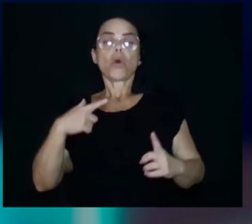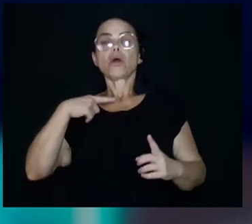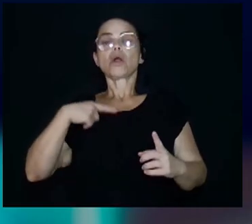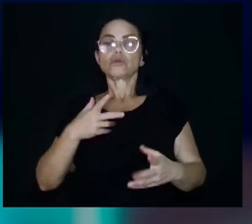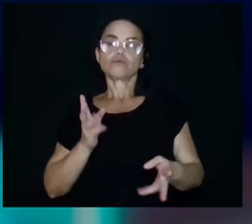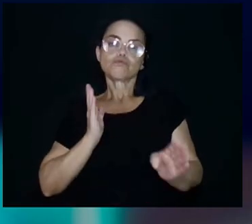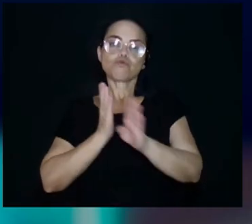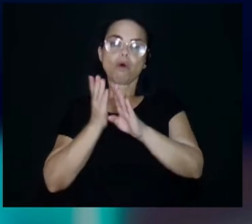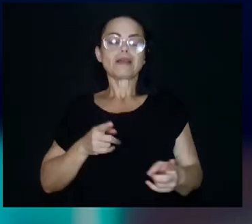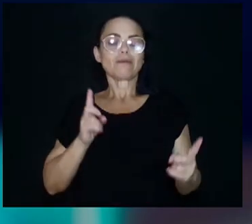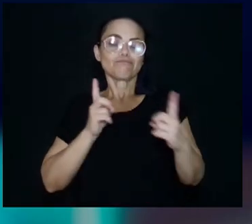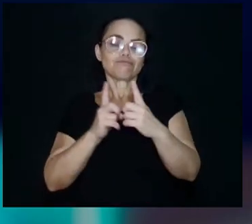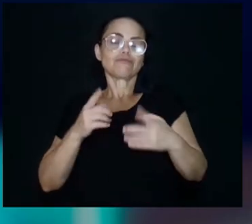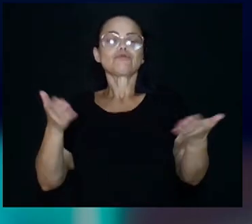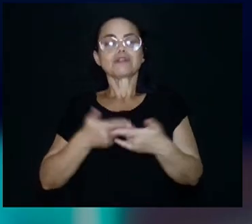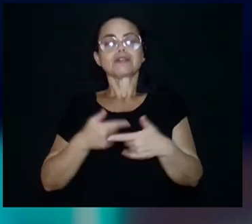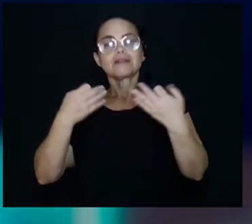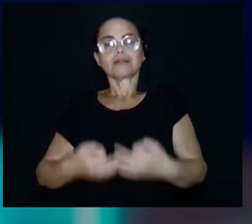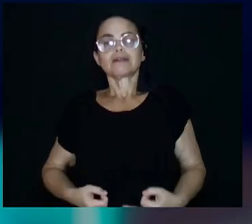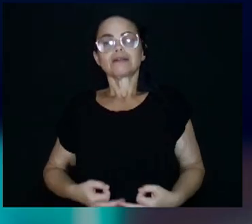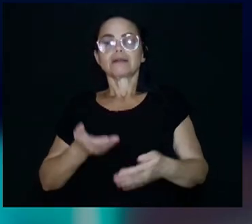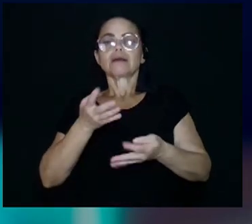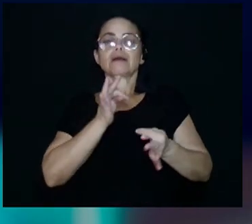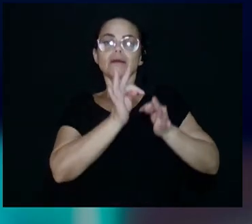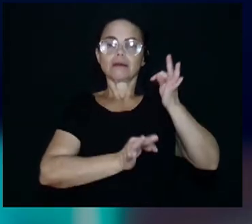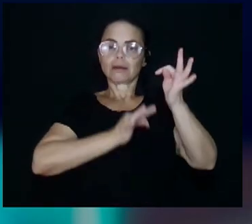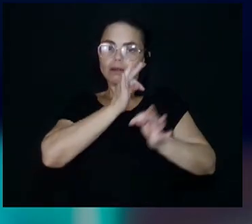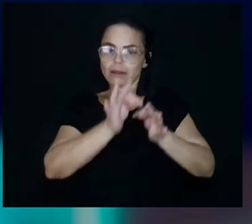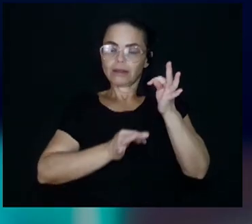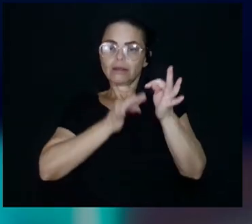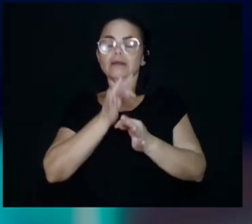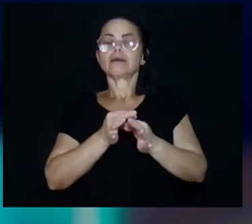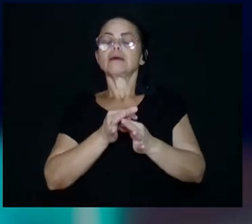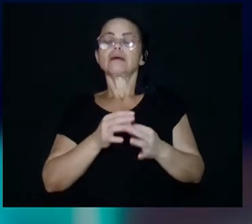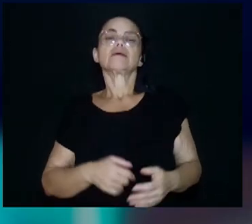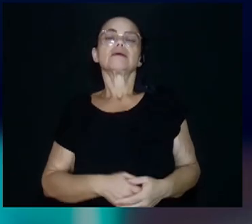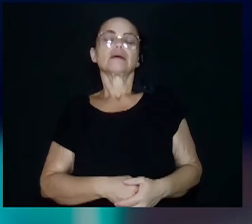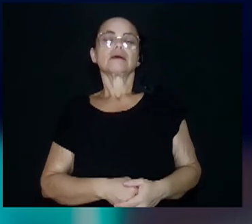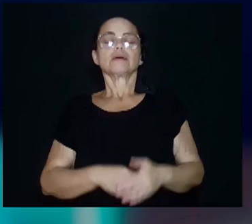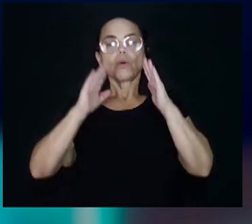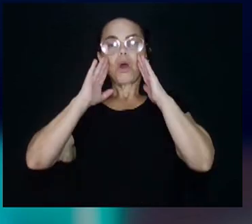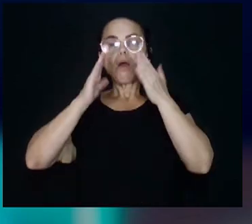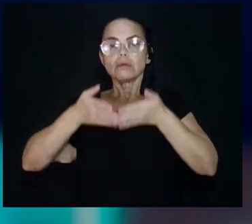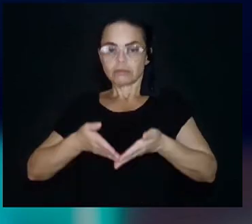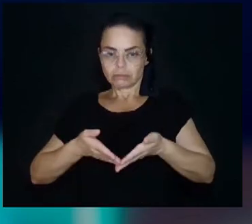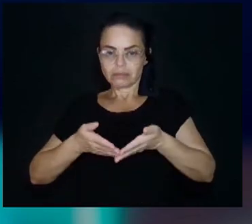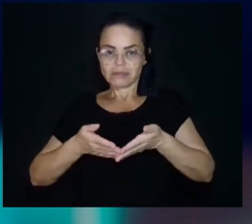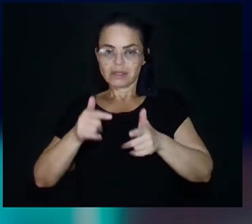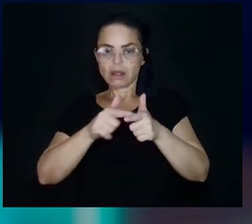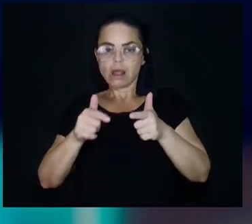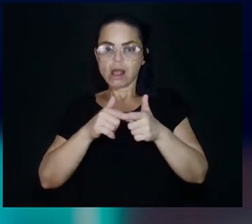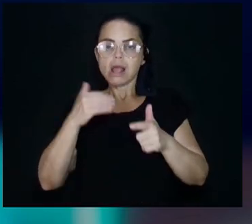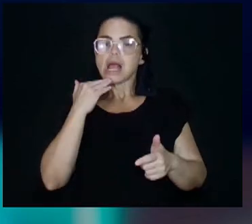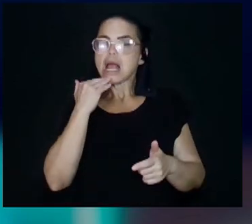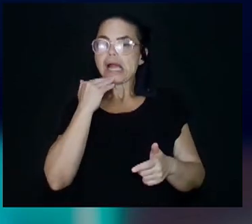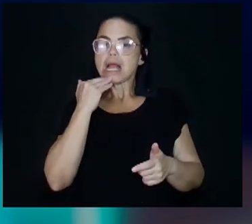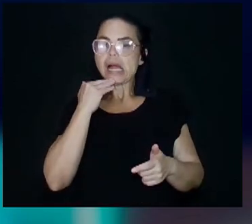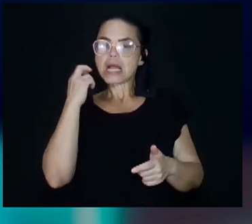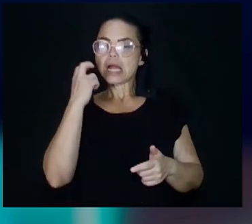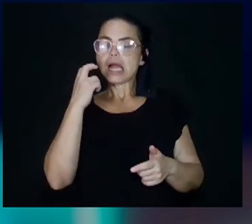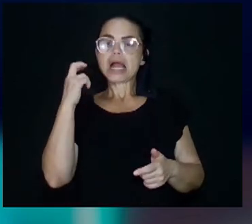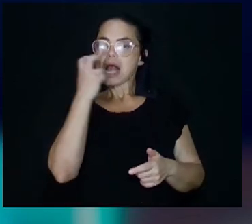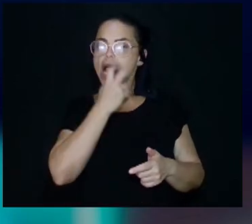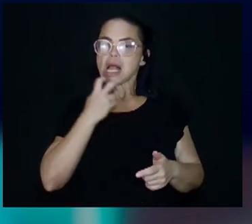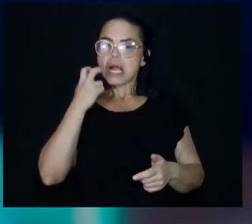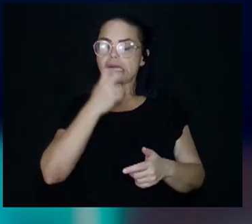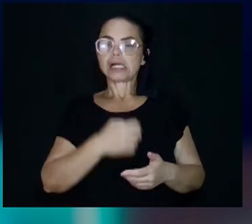o tratamento multiprofissional e interdisciplinar voltado à pessoa que gagueja. Artigo 8º, inciso 2, fica